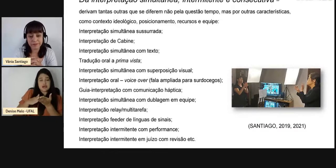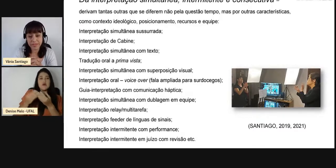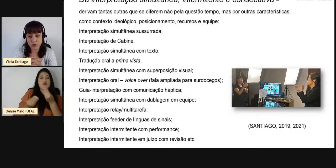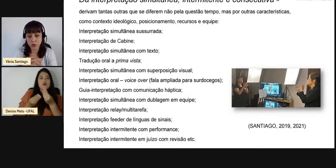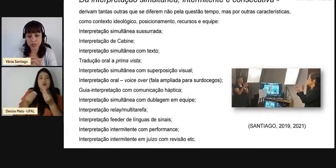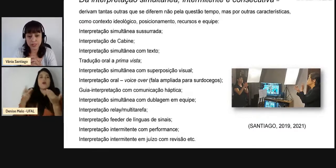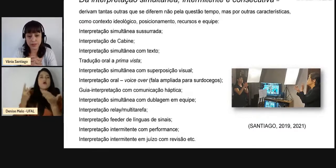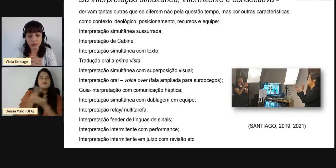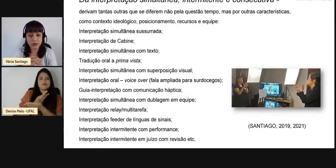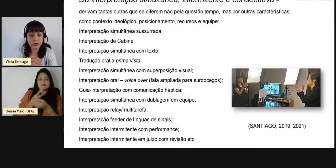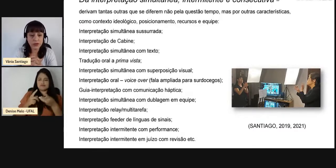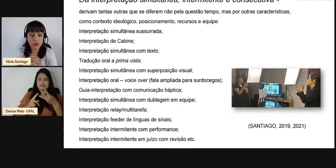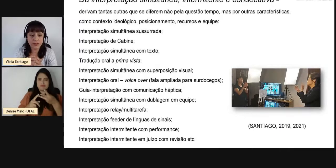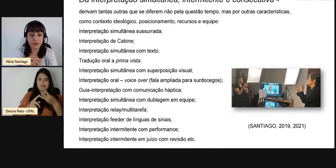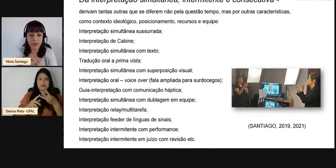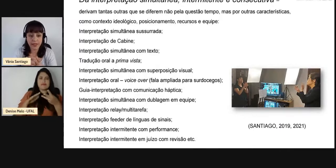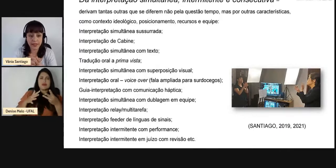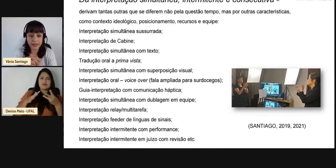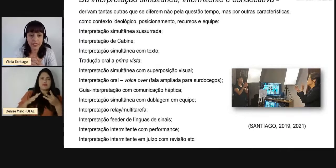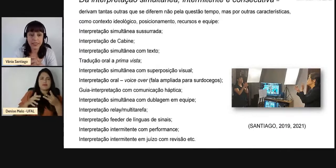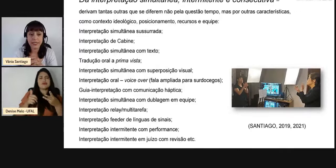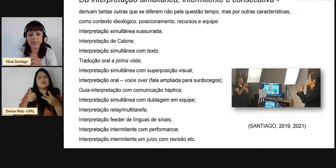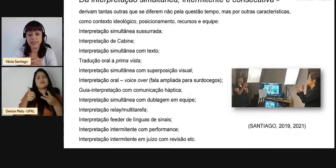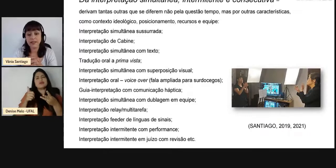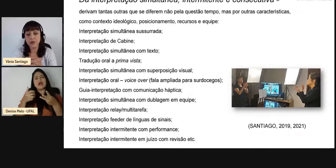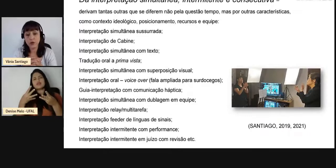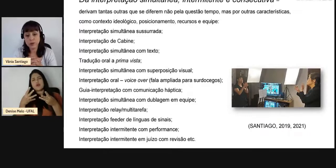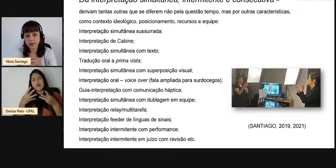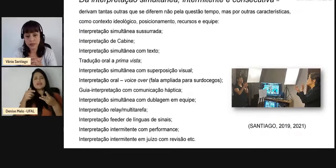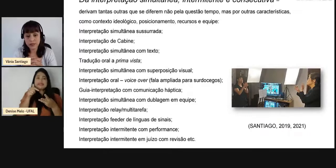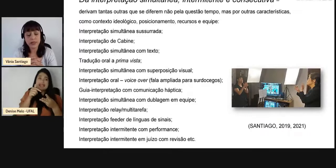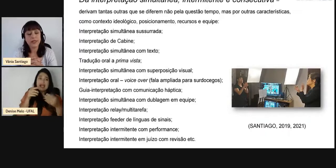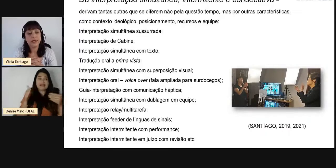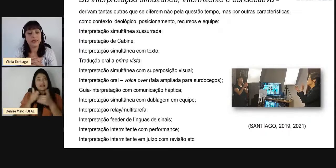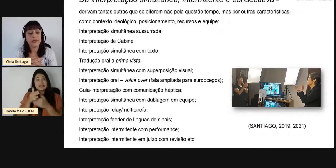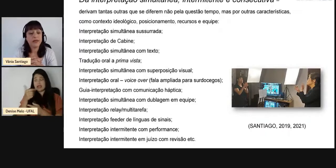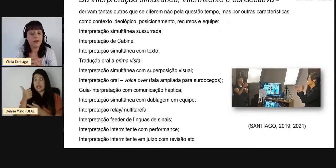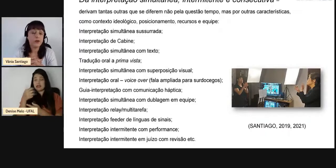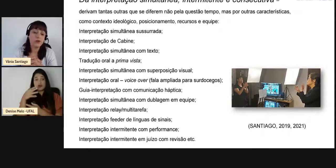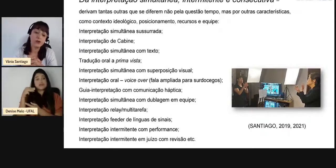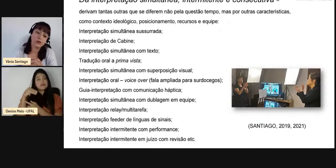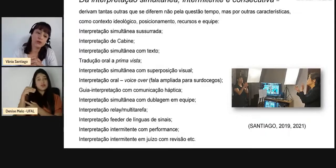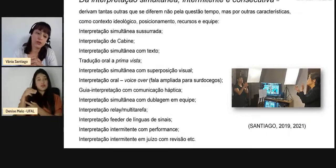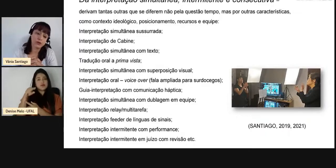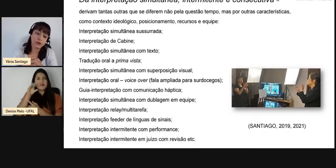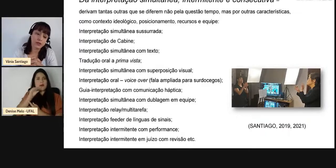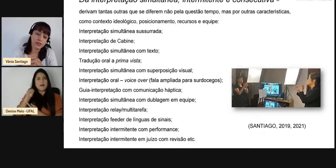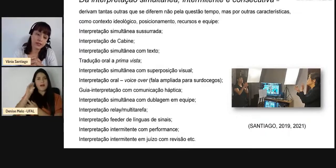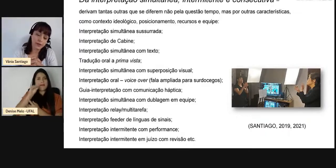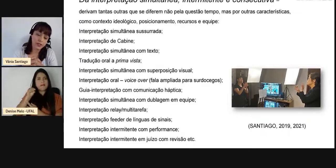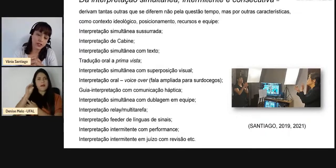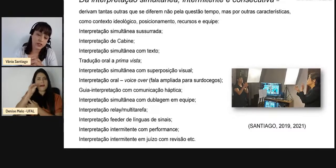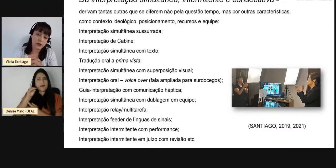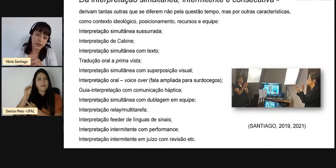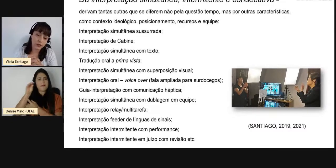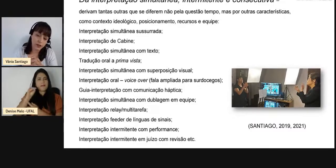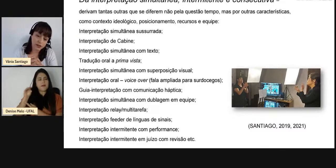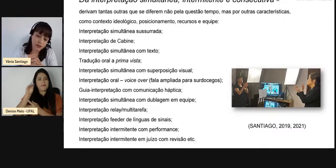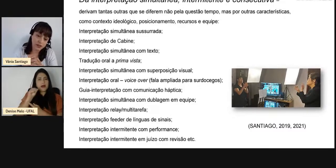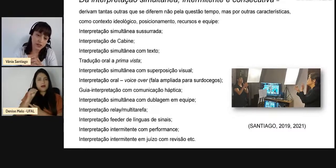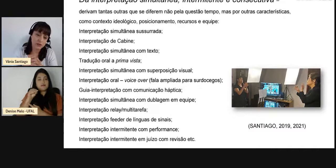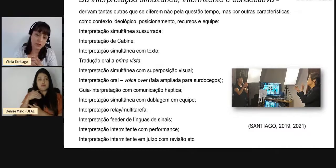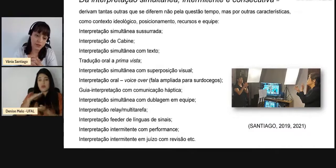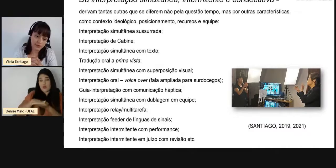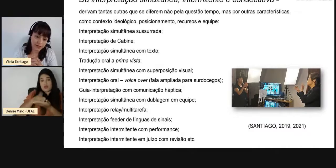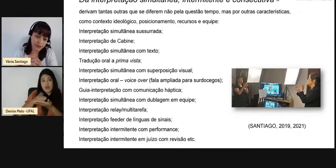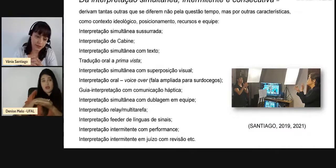a 14 minutos de fala ininterrupta, e o tradutor, intérprete, ele toma